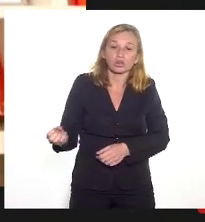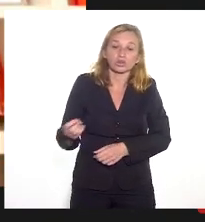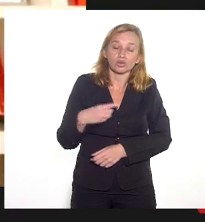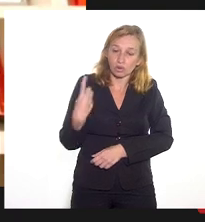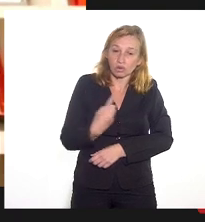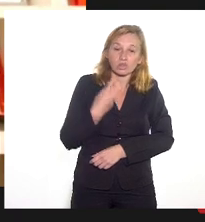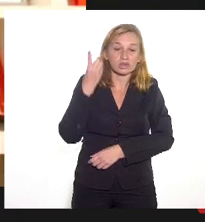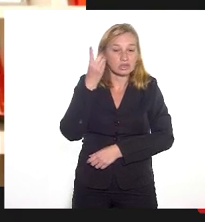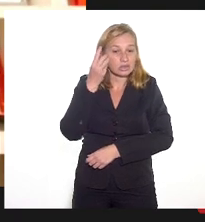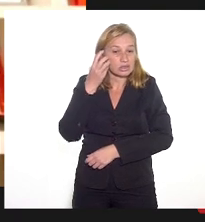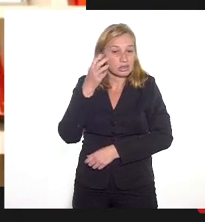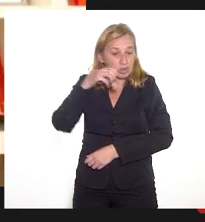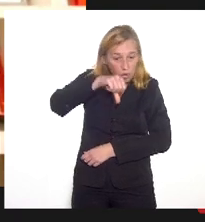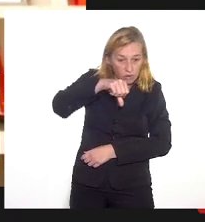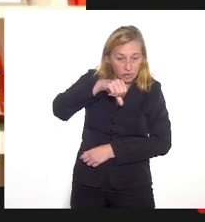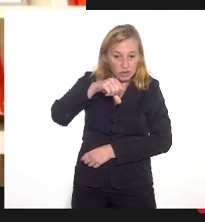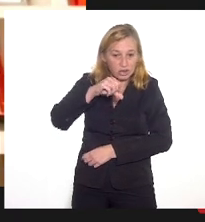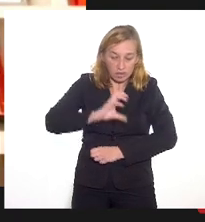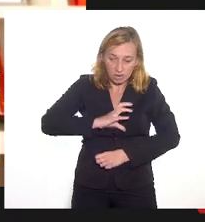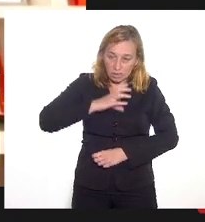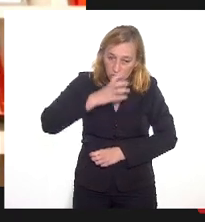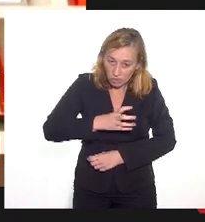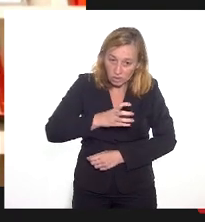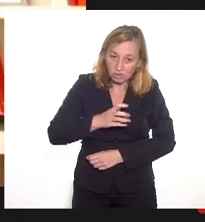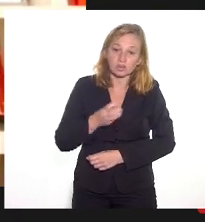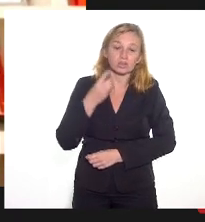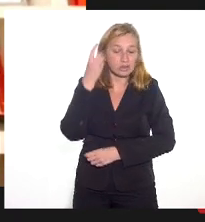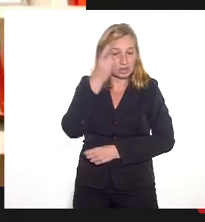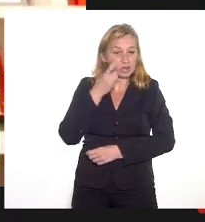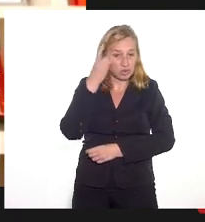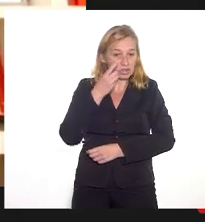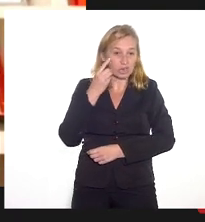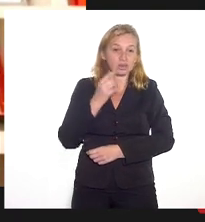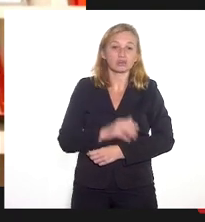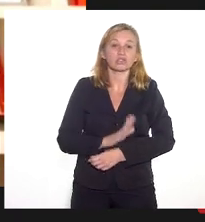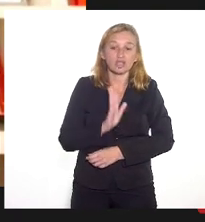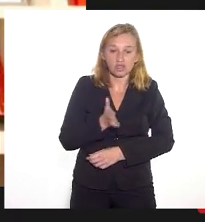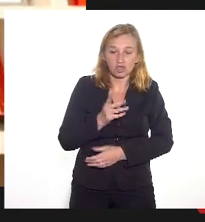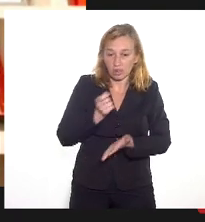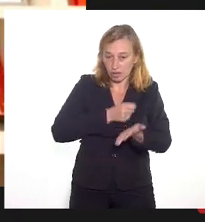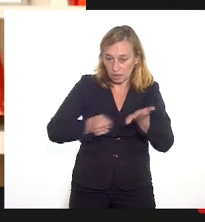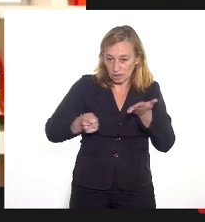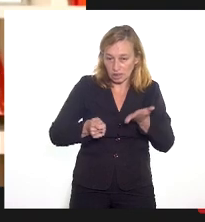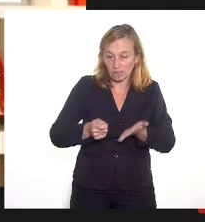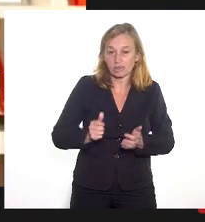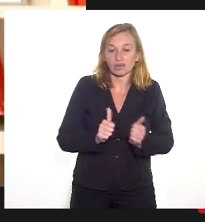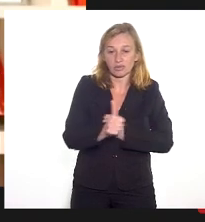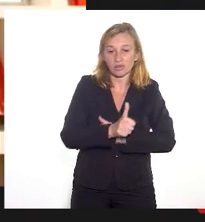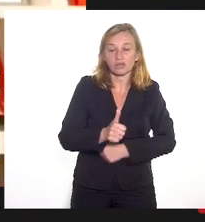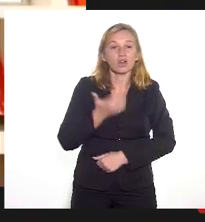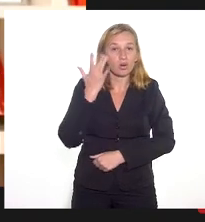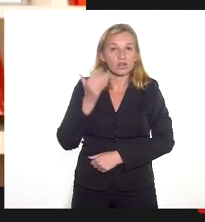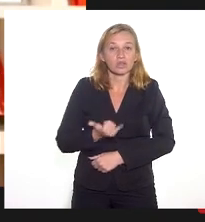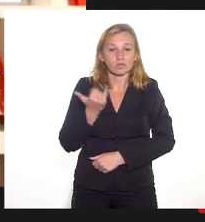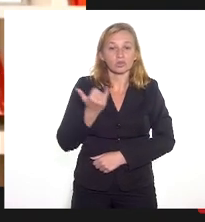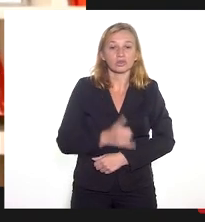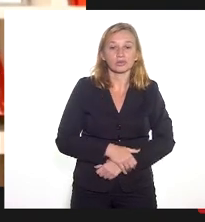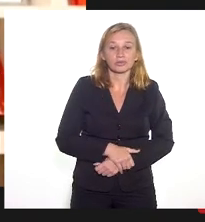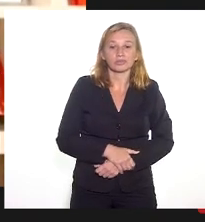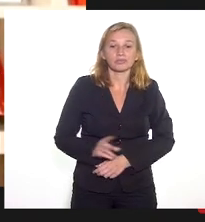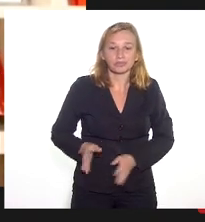nossos 9 guerreiros valorosos parlamentares que já estão assinando a frente. Eu acho que é um pouco por aí